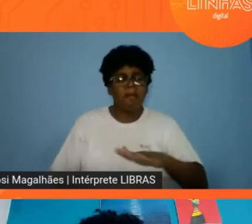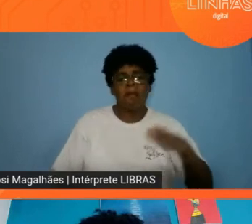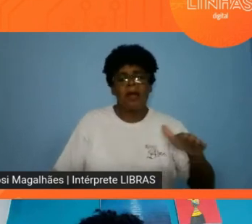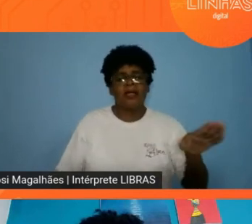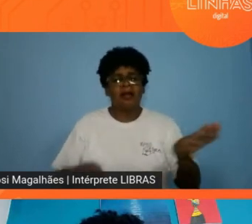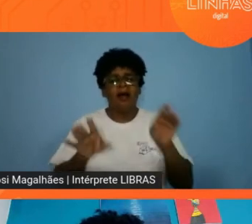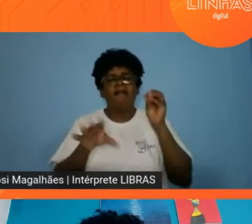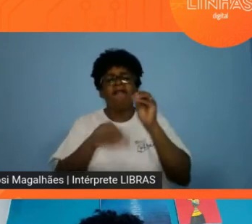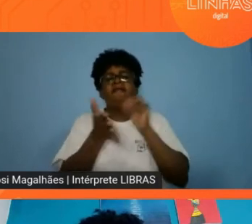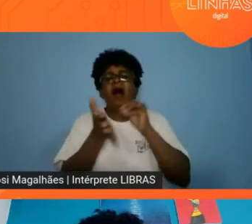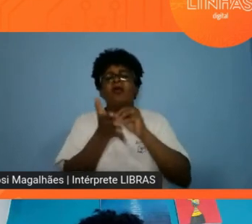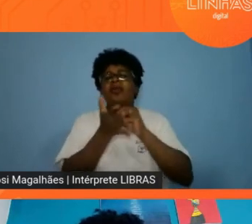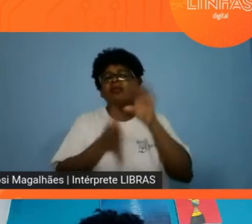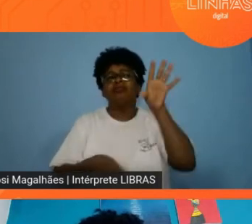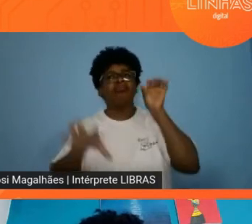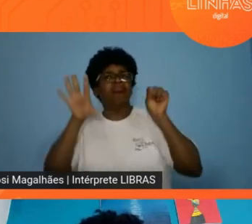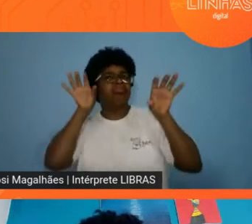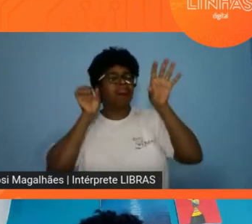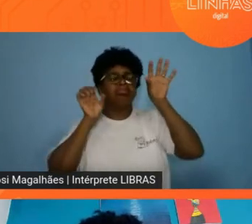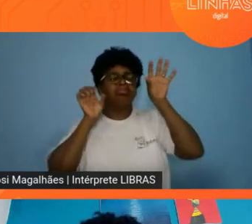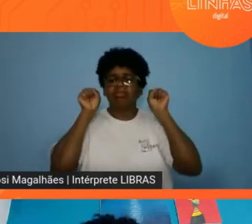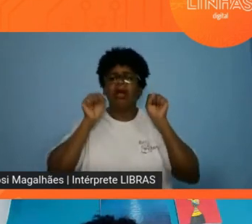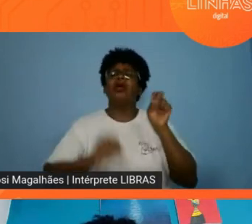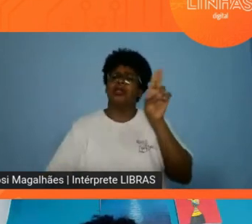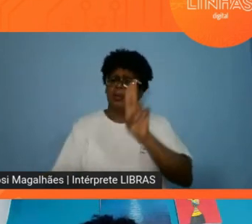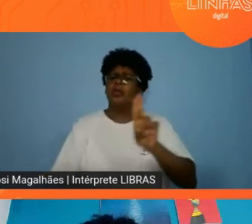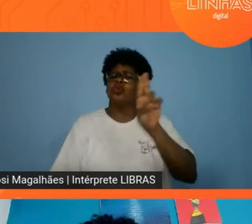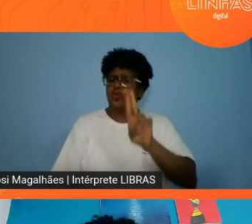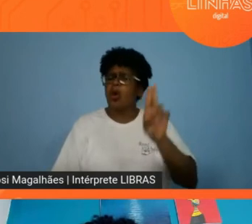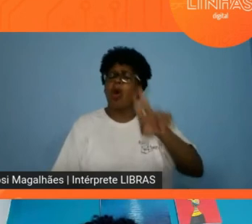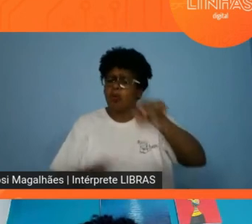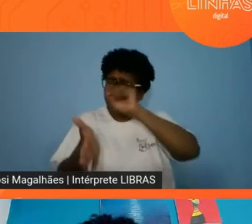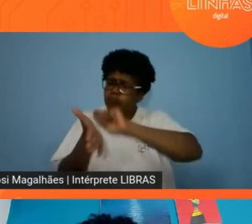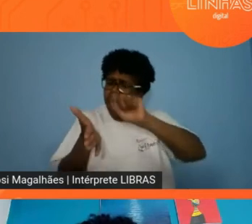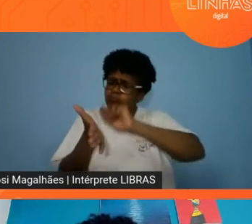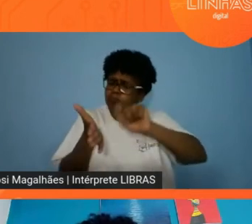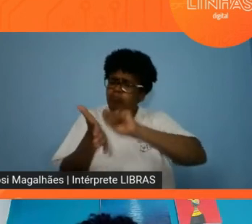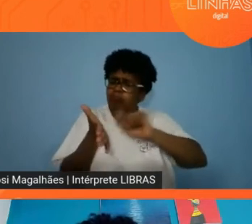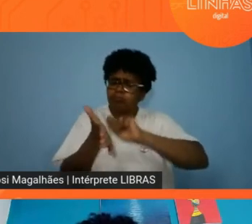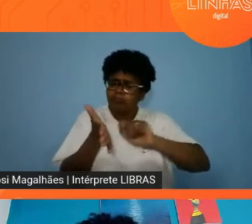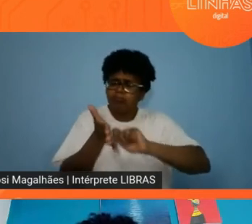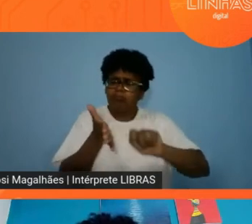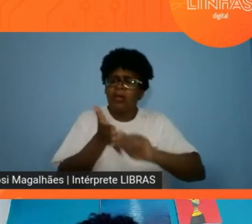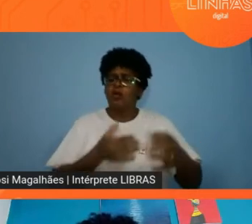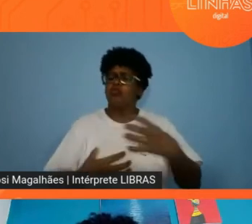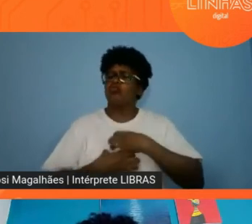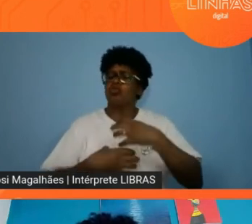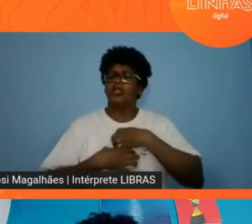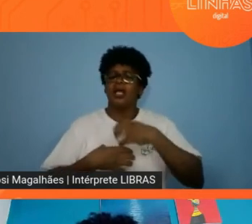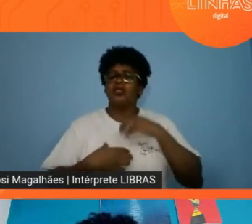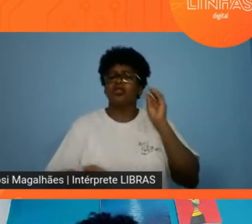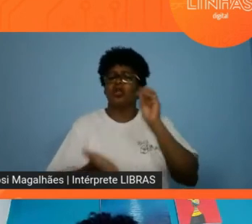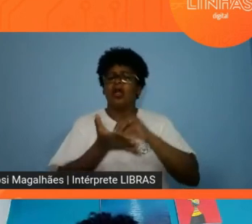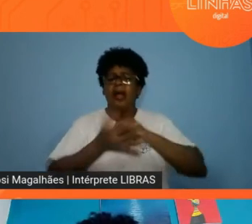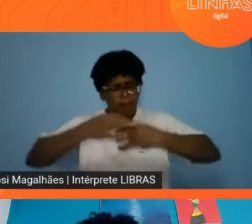falta da escuta. Então, eu sempre usei a escrita como uma válvula de escape, uma forma de colocar para